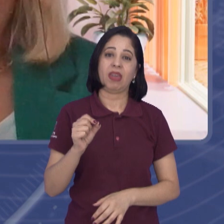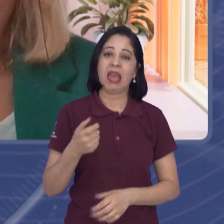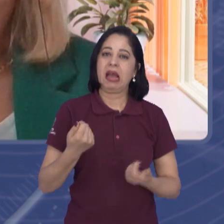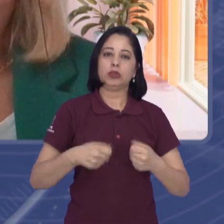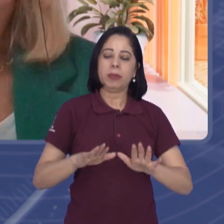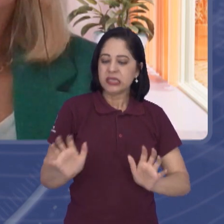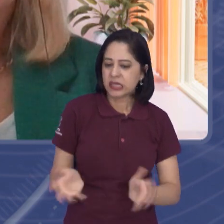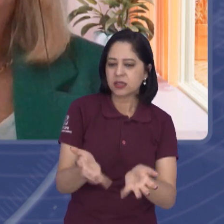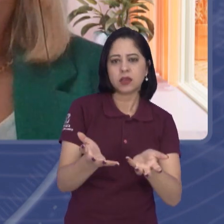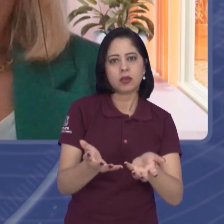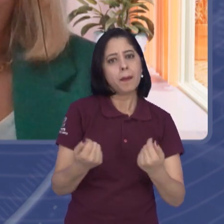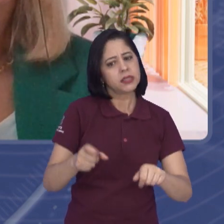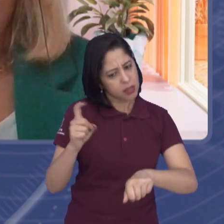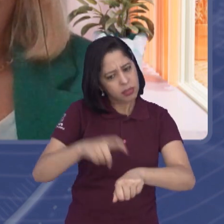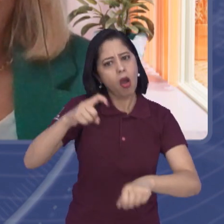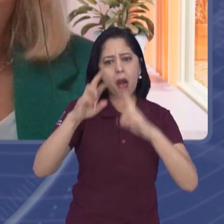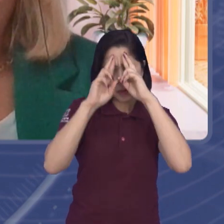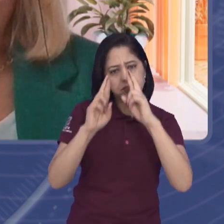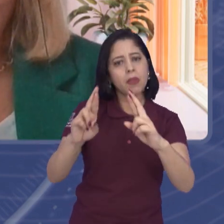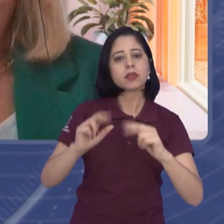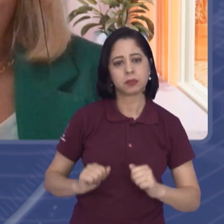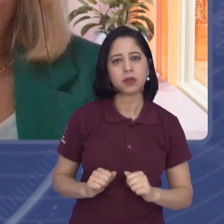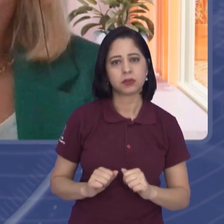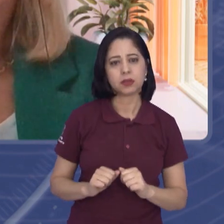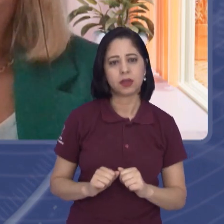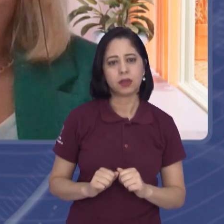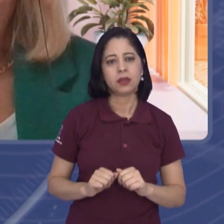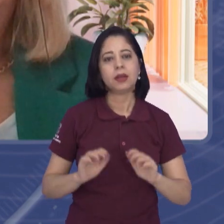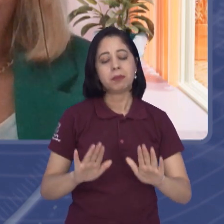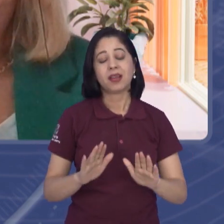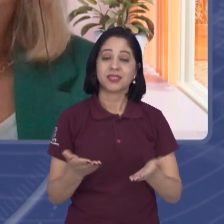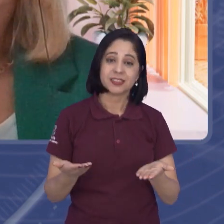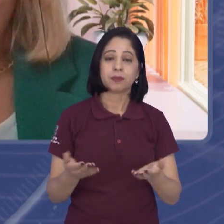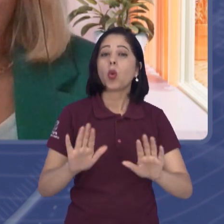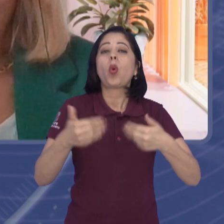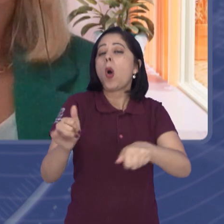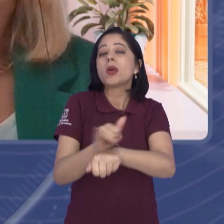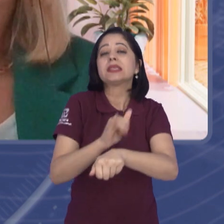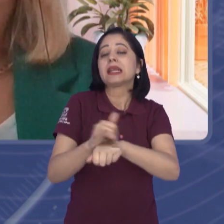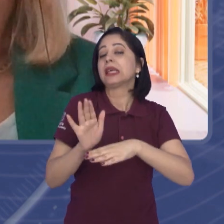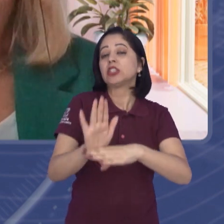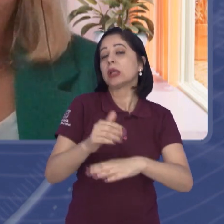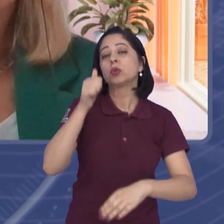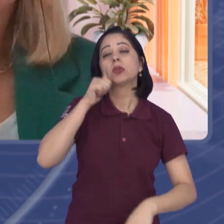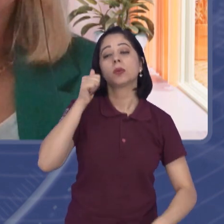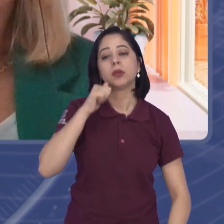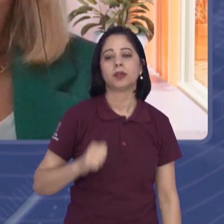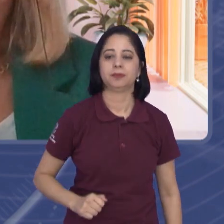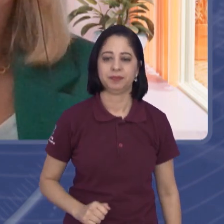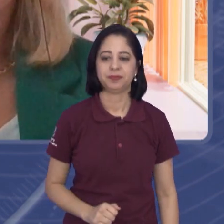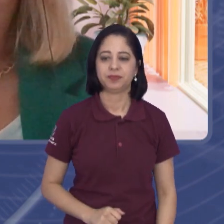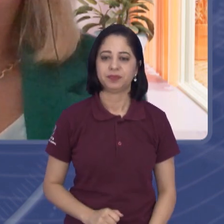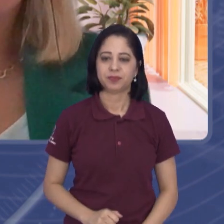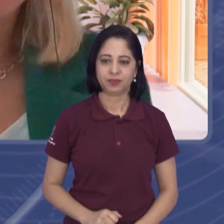mais oportunidade para mulheres, mas você acha que seria um caminho, dada a nossa realidade de mercado? Muito